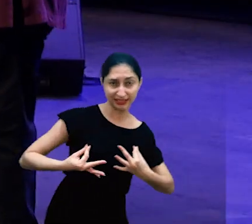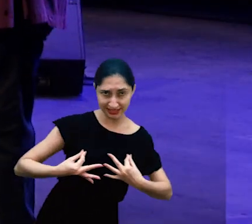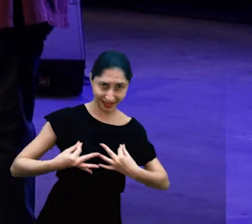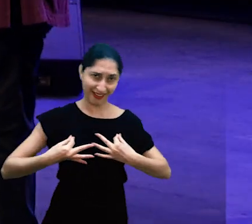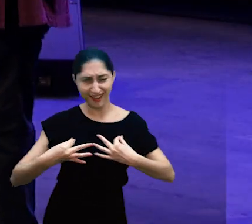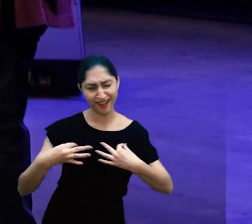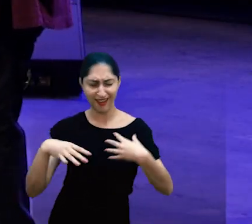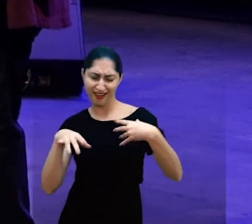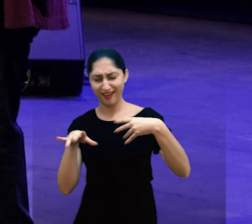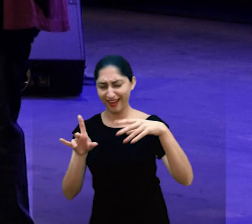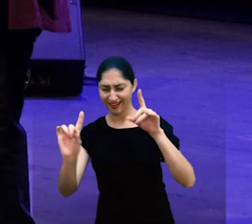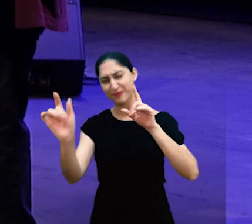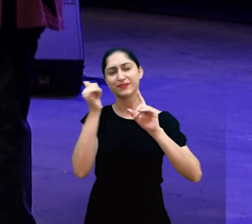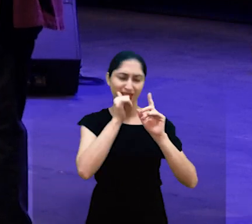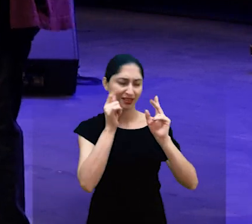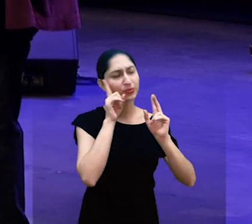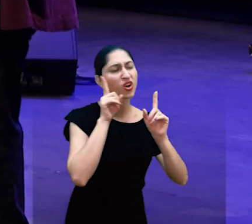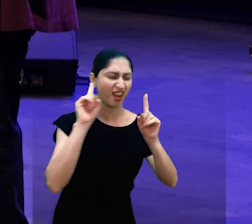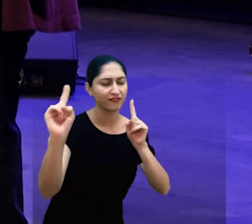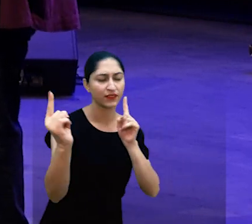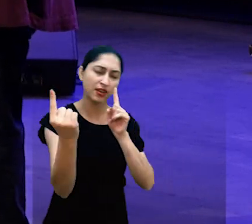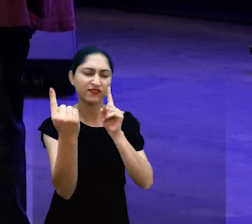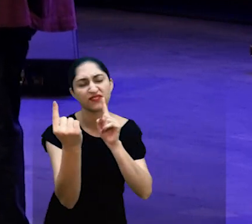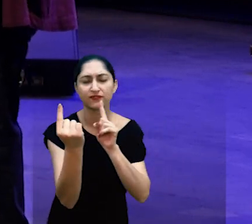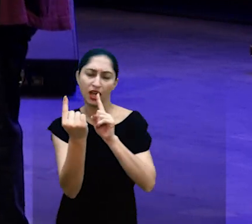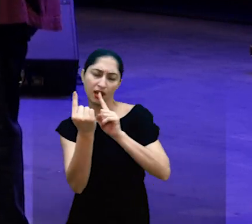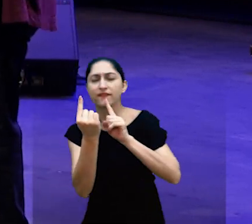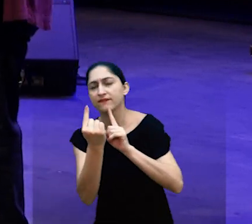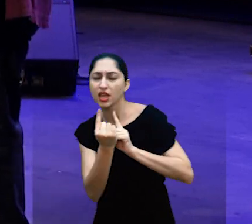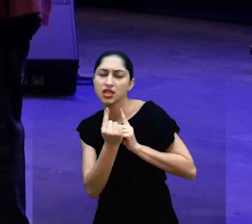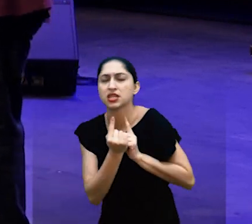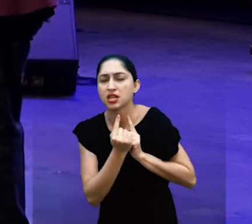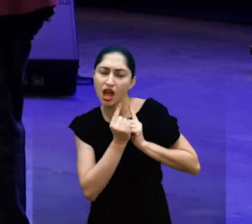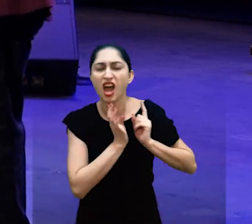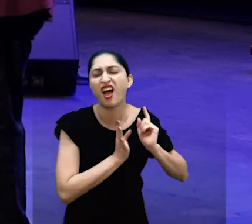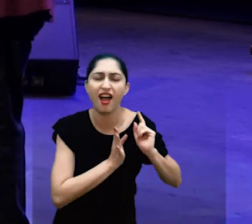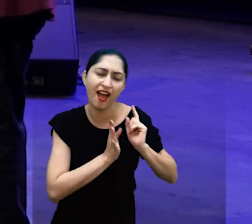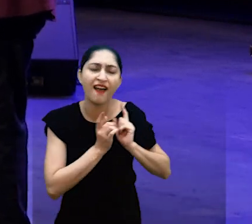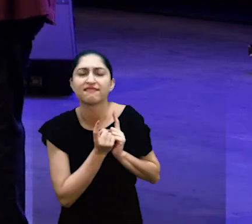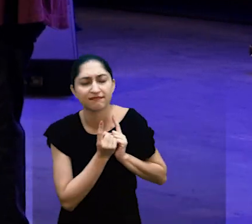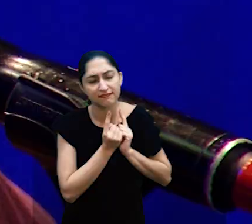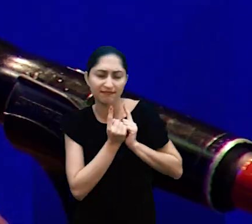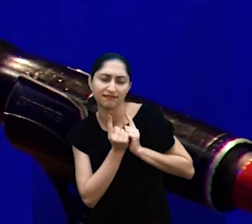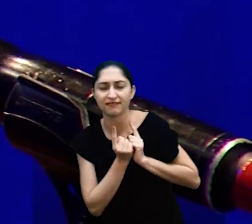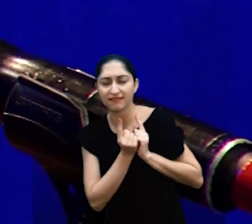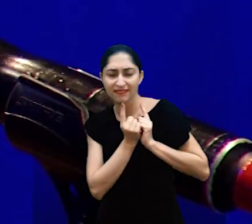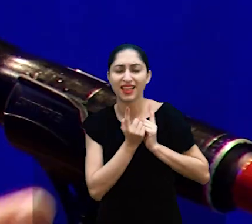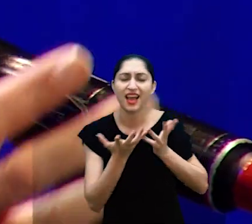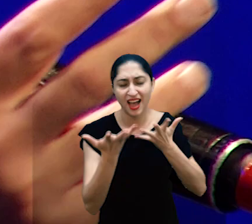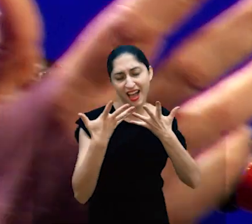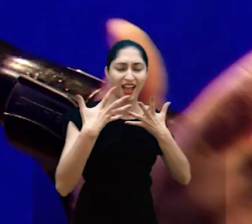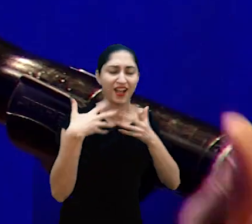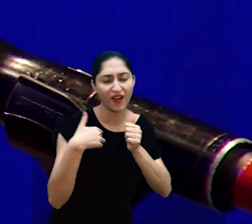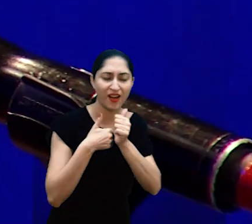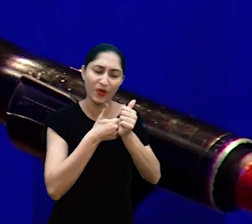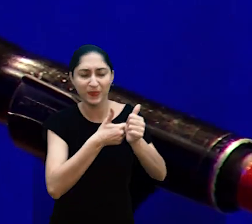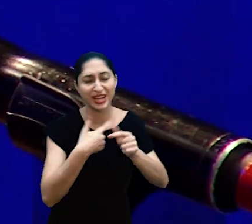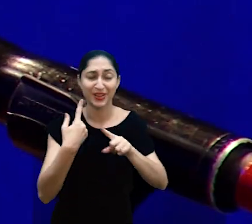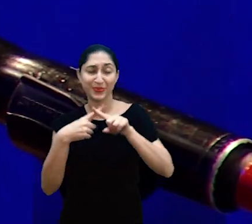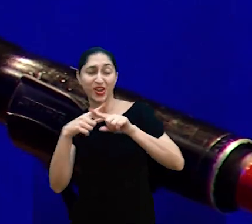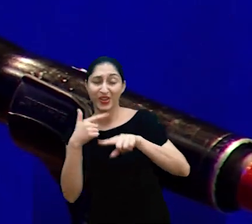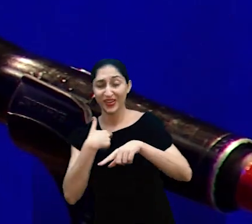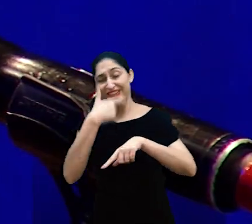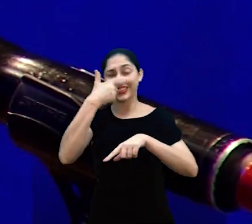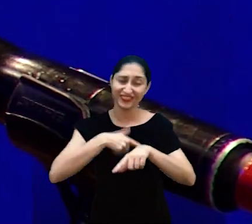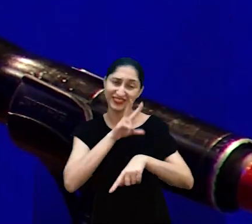prestar atenção. Morena, chegue mais perto, bem junto ao meu coração. Agora é só me pedir,